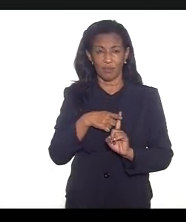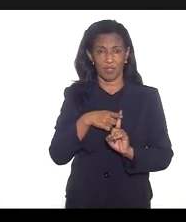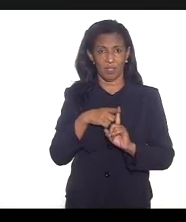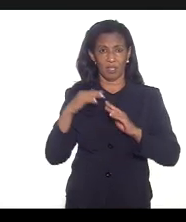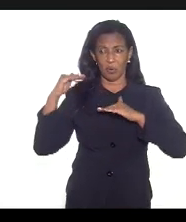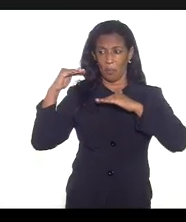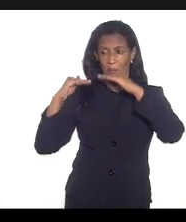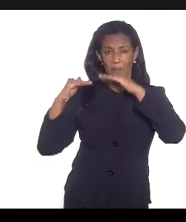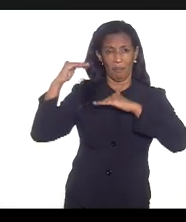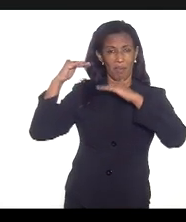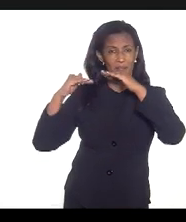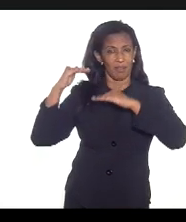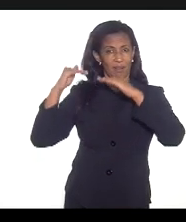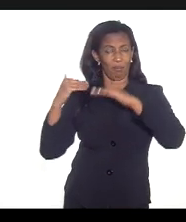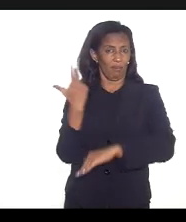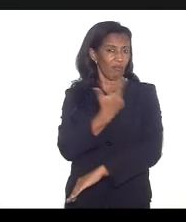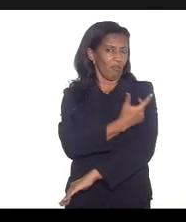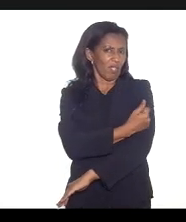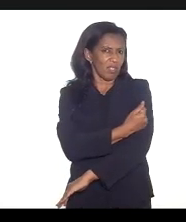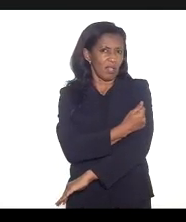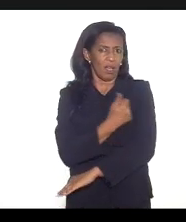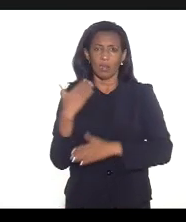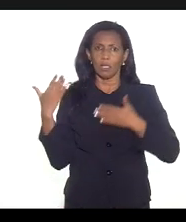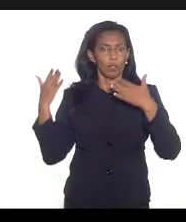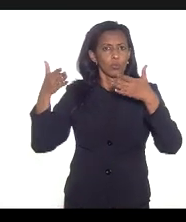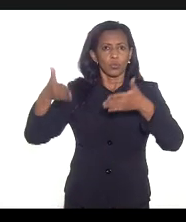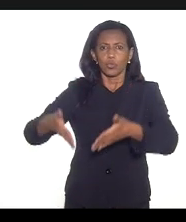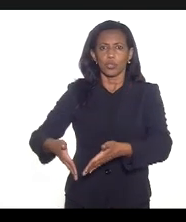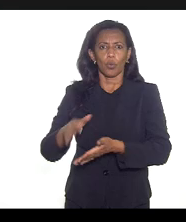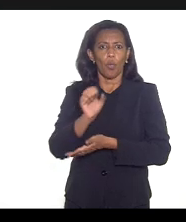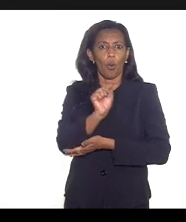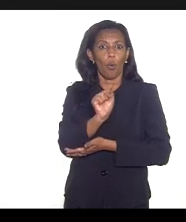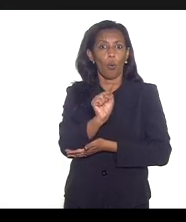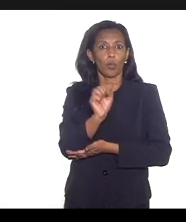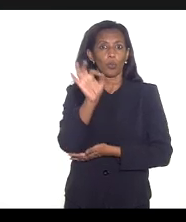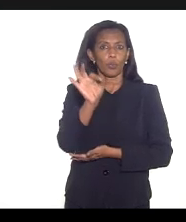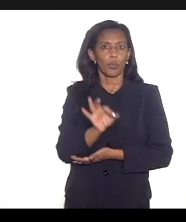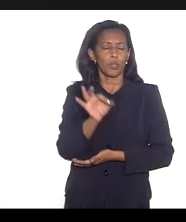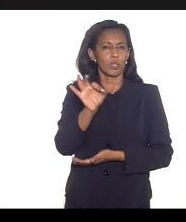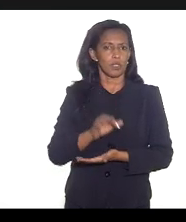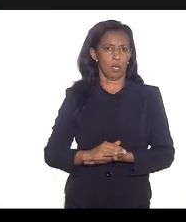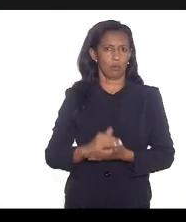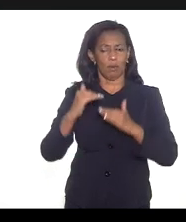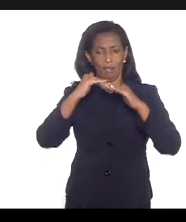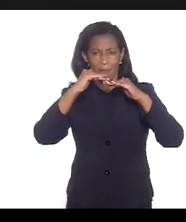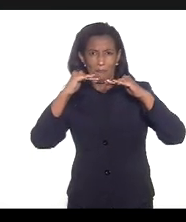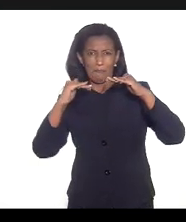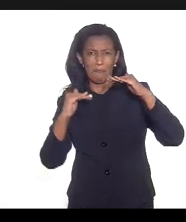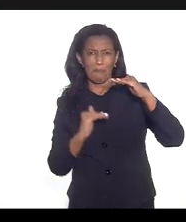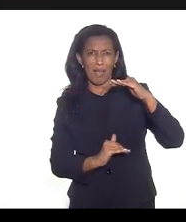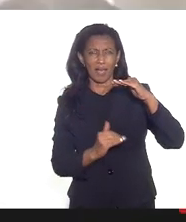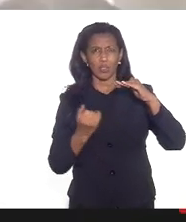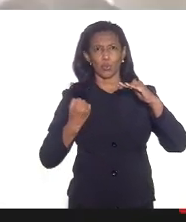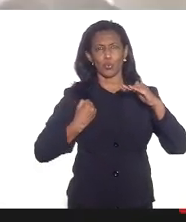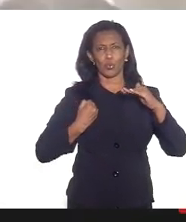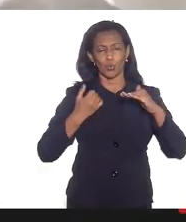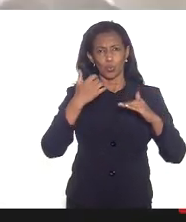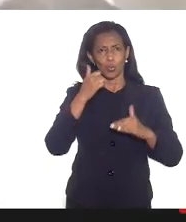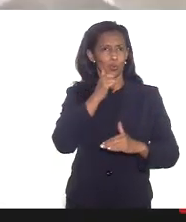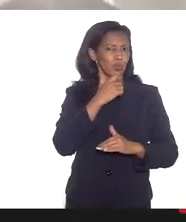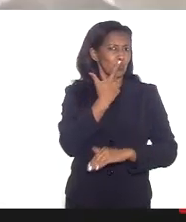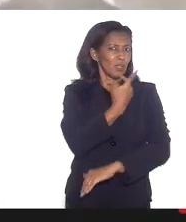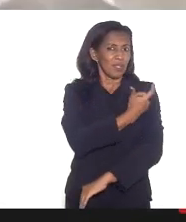patamar da vacinação dessas mulheres ainda não chegou a oito por cento abaixa imunização ela tem